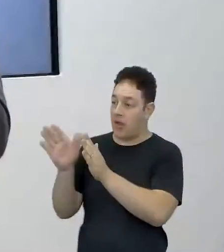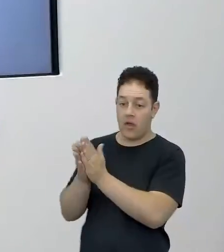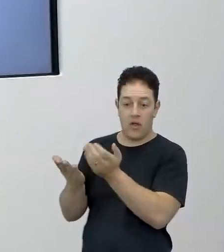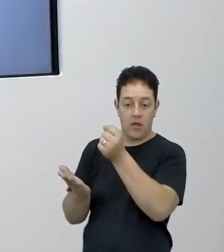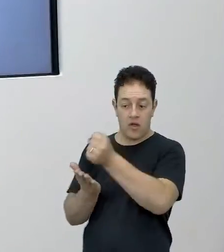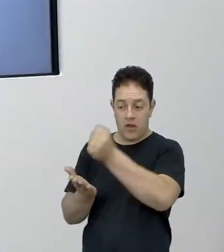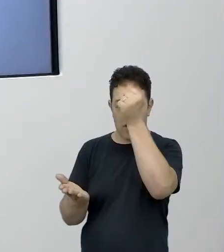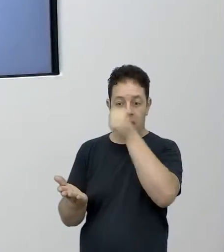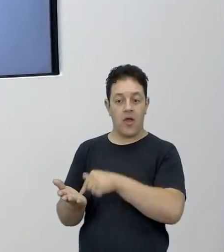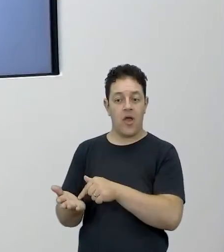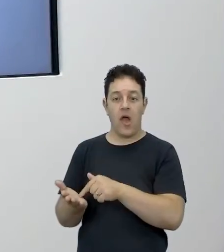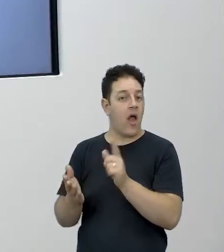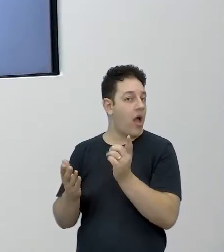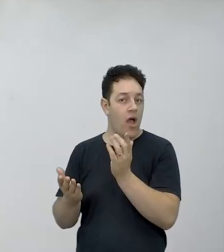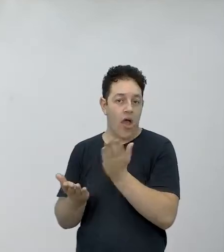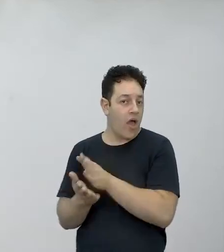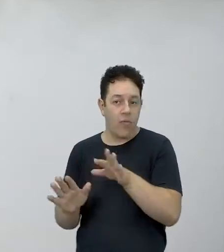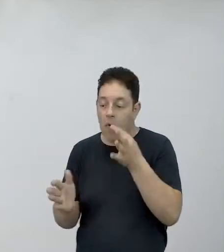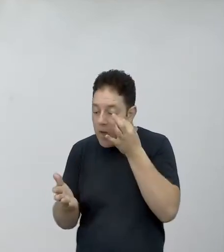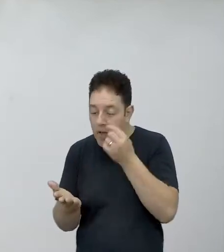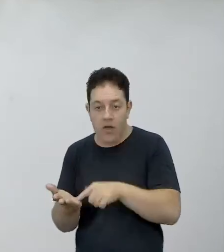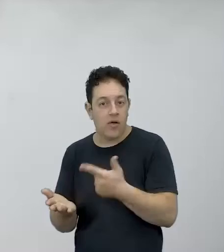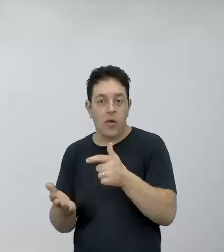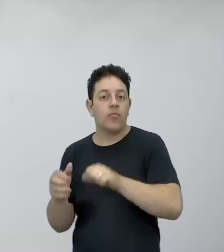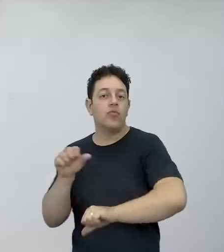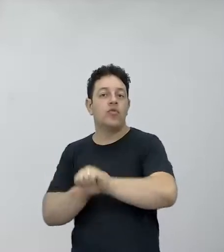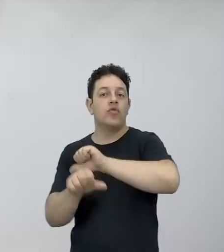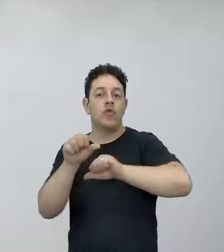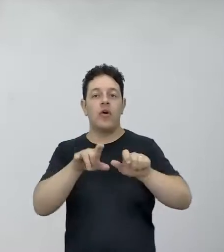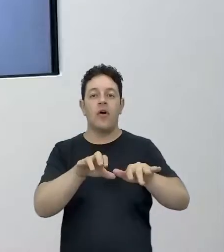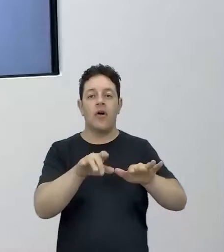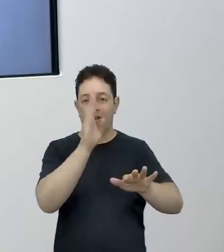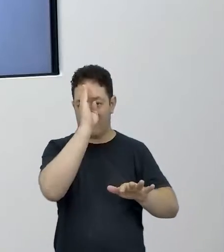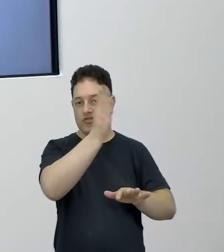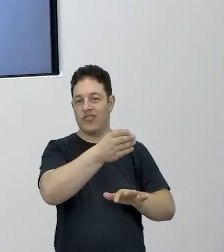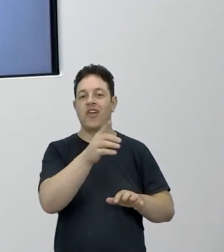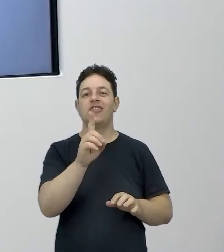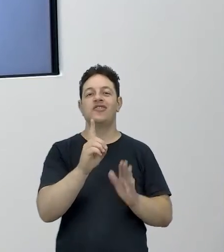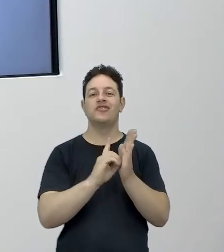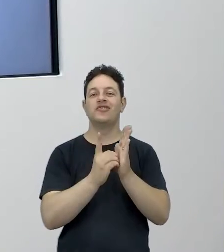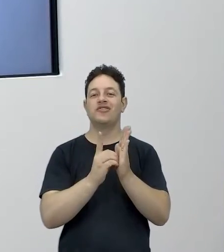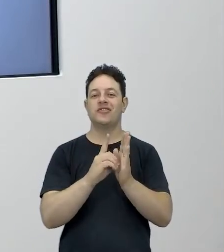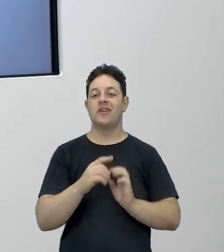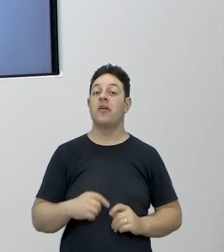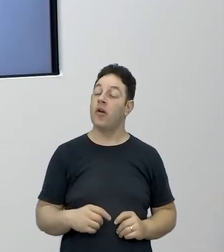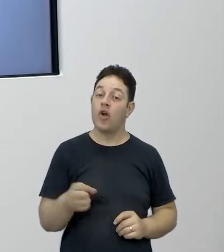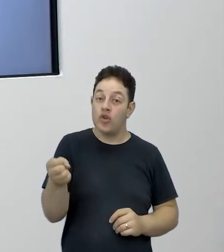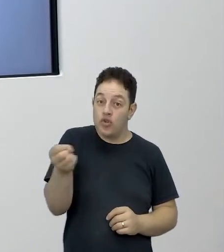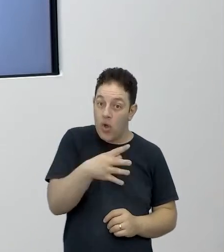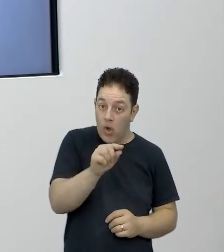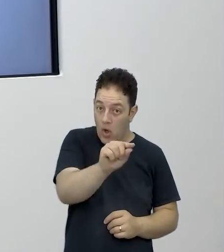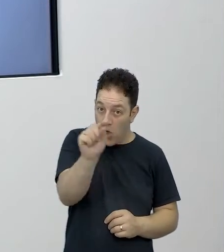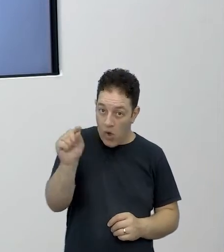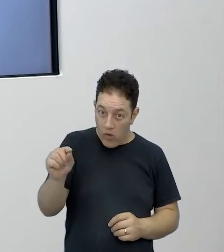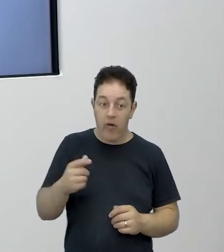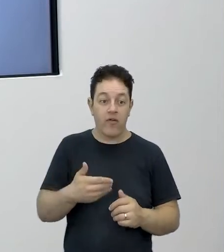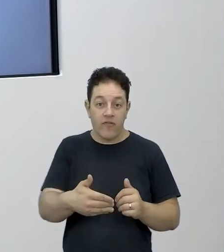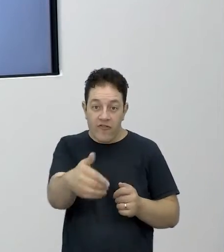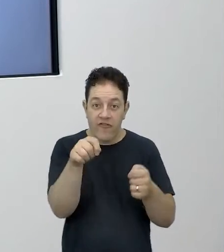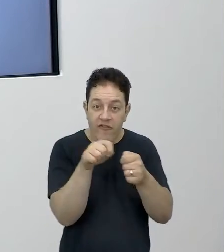agora, ela é digital. Você sabia disso? Não sabia, não. É. As novas gerações me parecem que podem ter acesso a ela